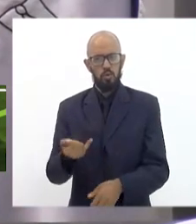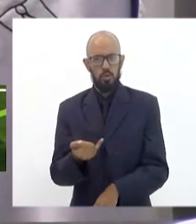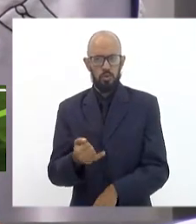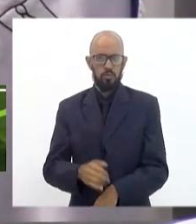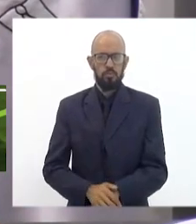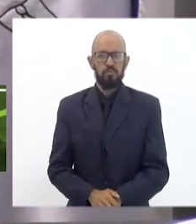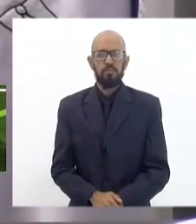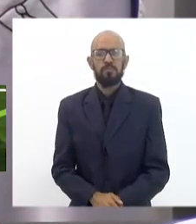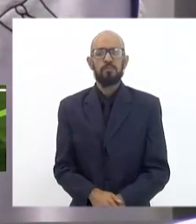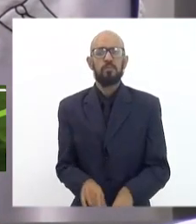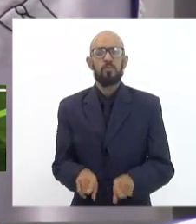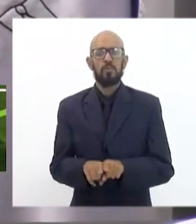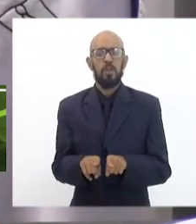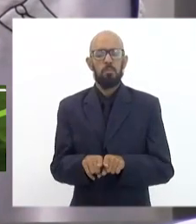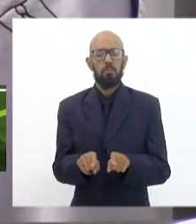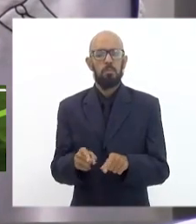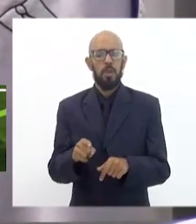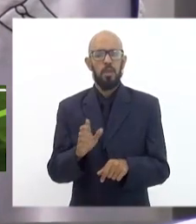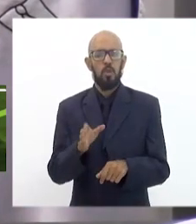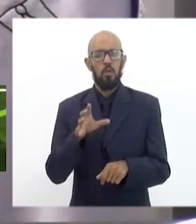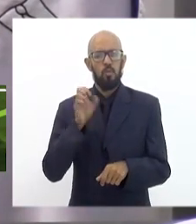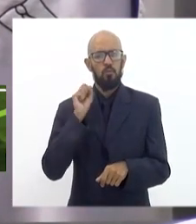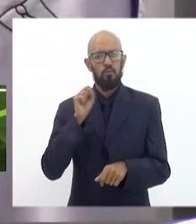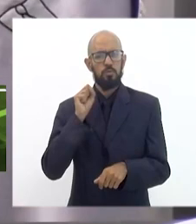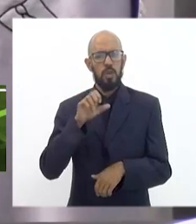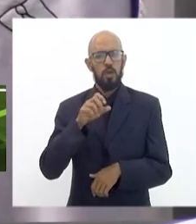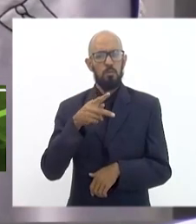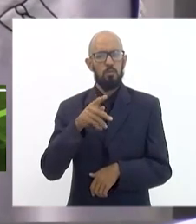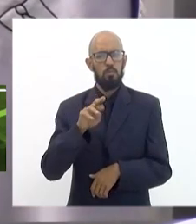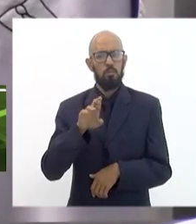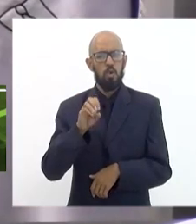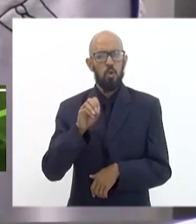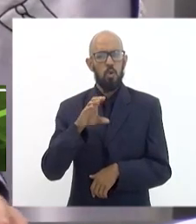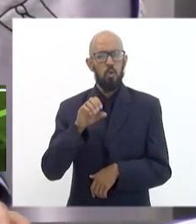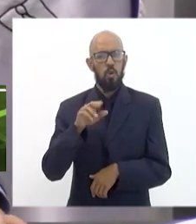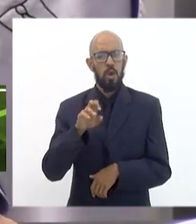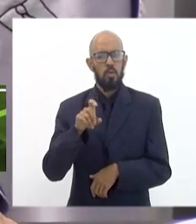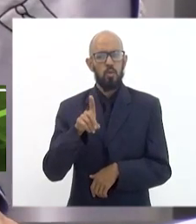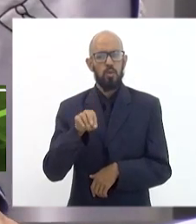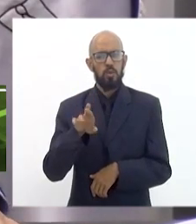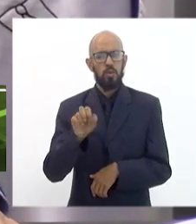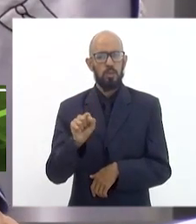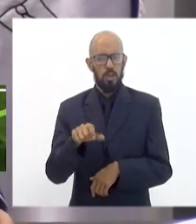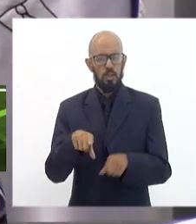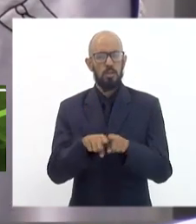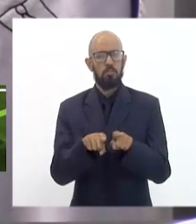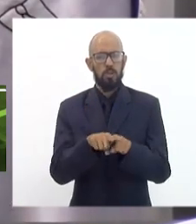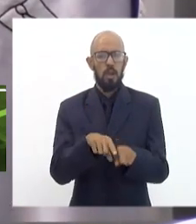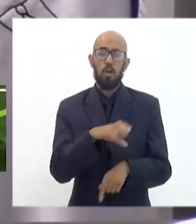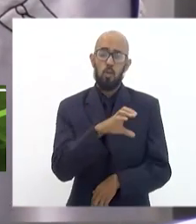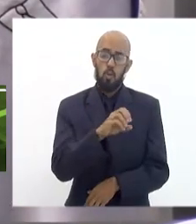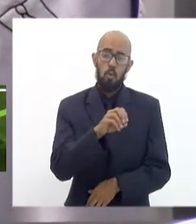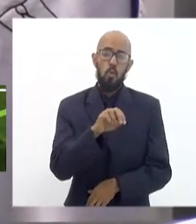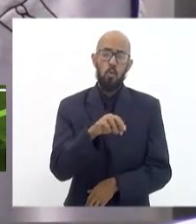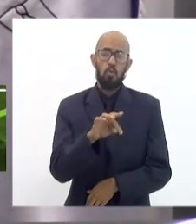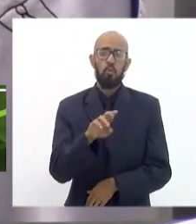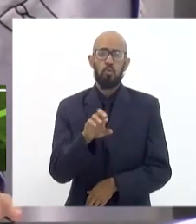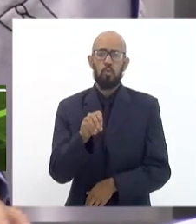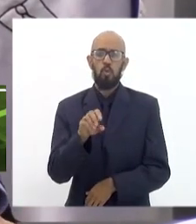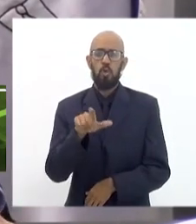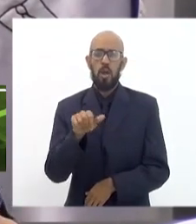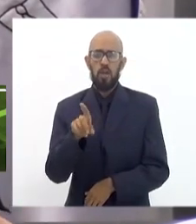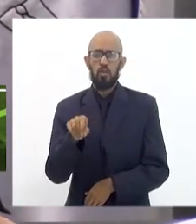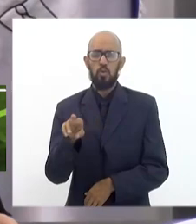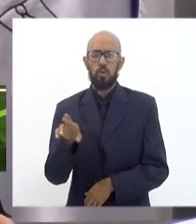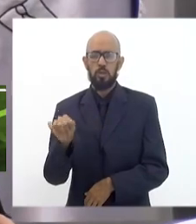ouvimos aqui a procuradoria-geral do Estado a Controladoria Geral do Estado a